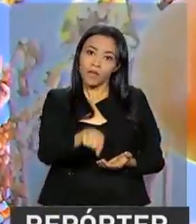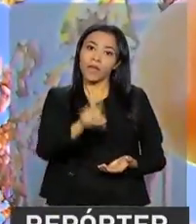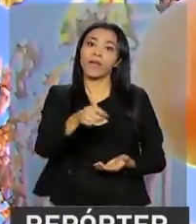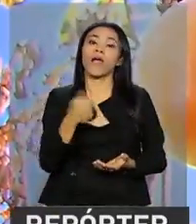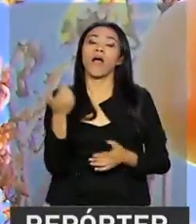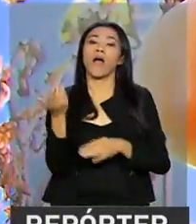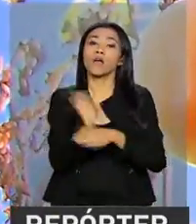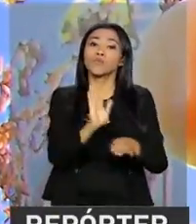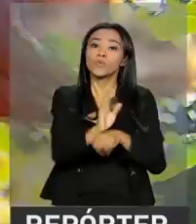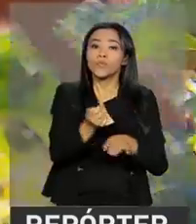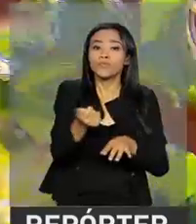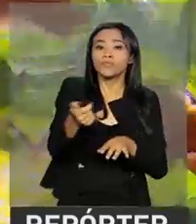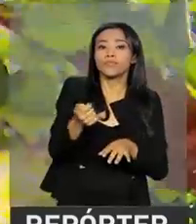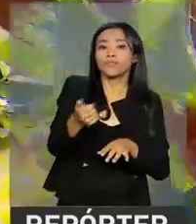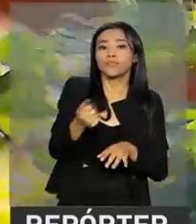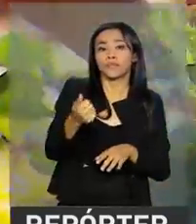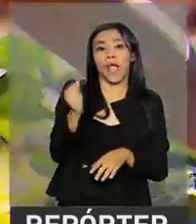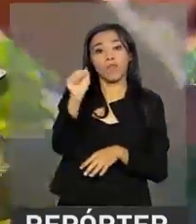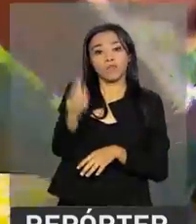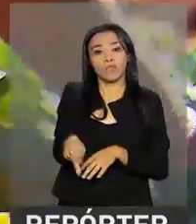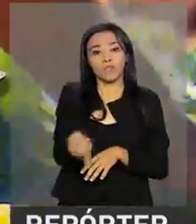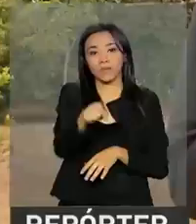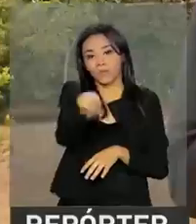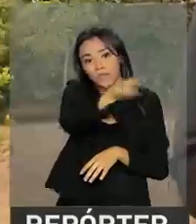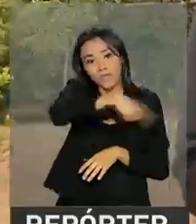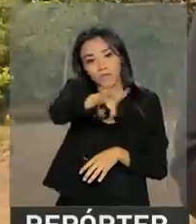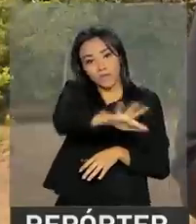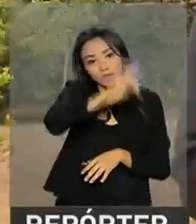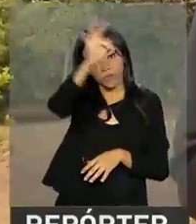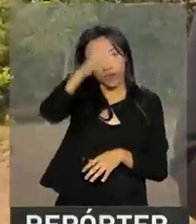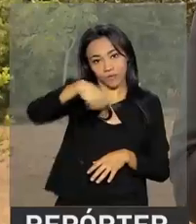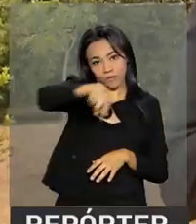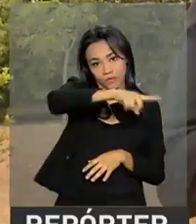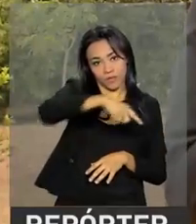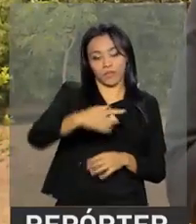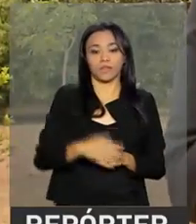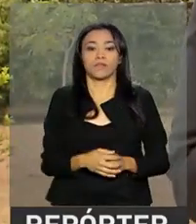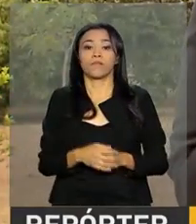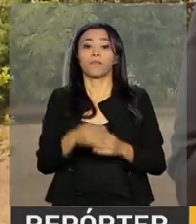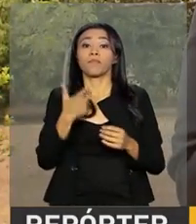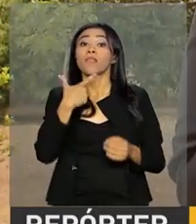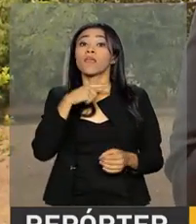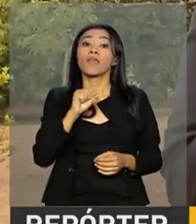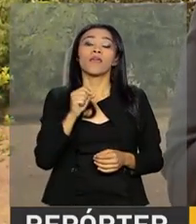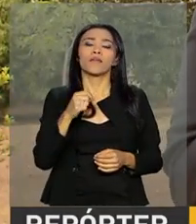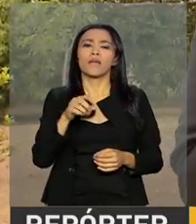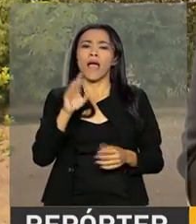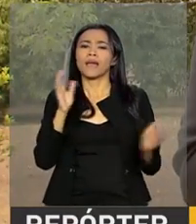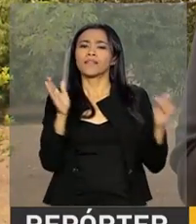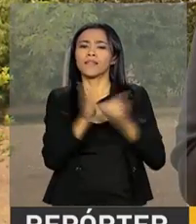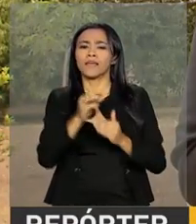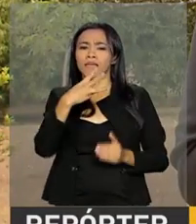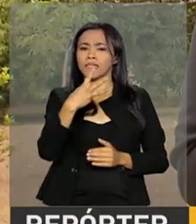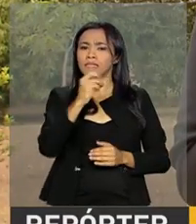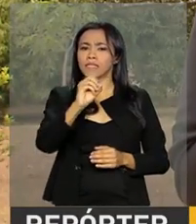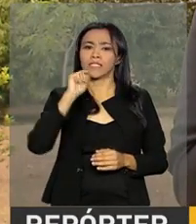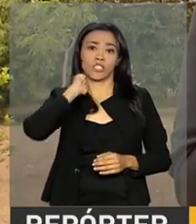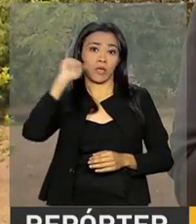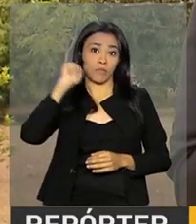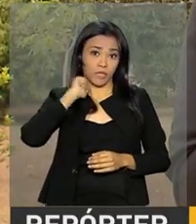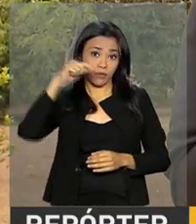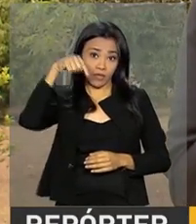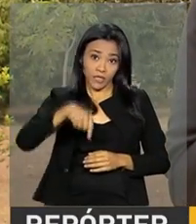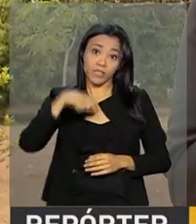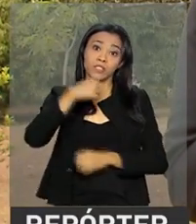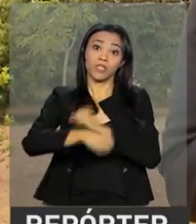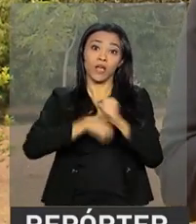aposentadoria do setor subsidiado pela união podem fazer parte dívidas vencidas até 30 de abril deste ano o